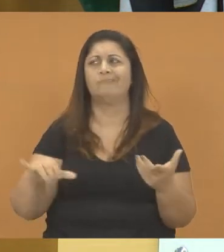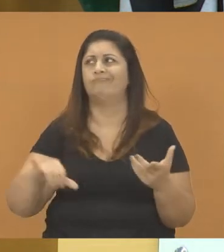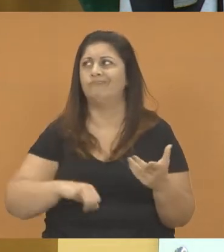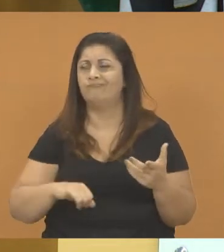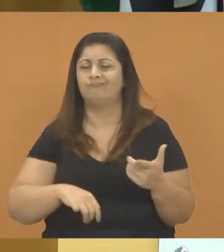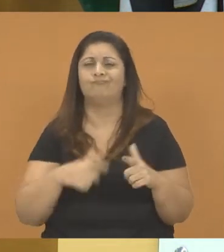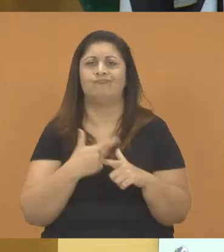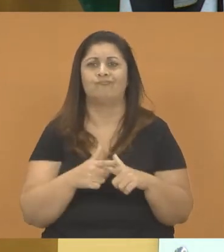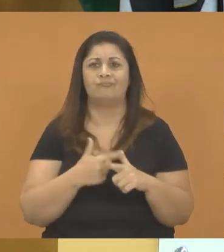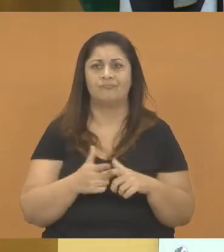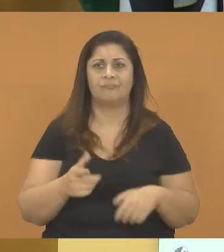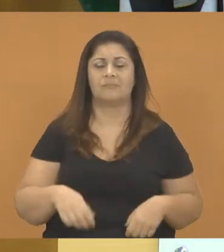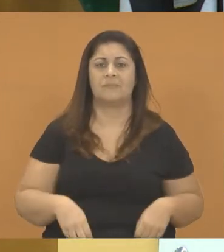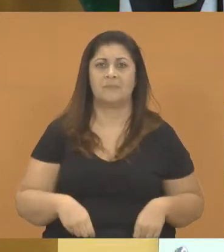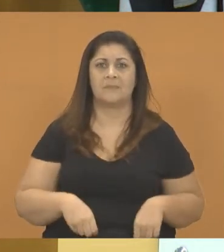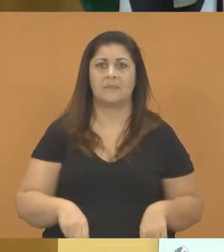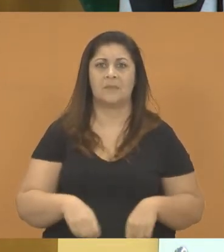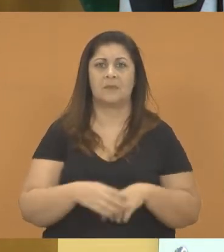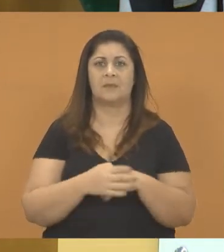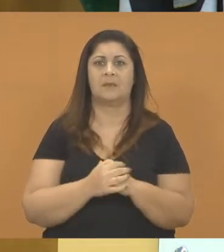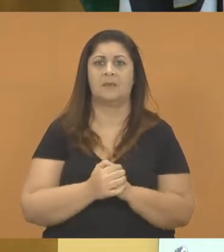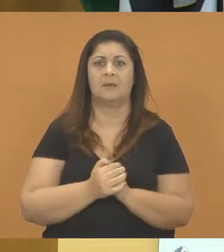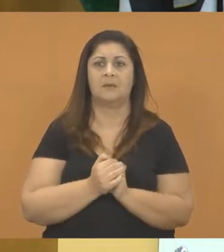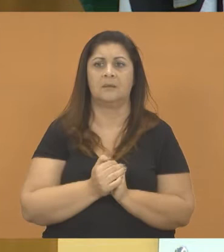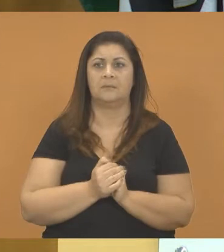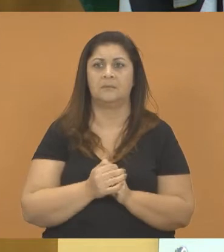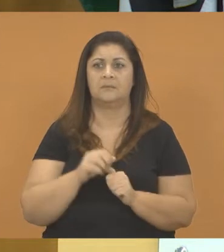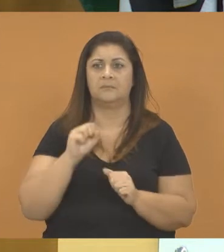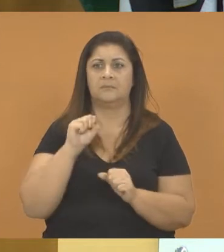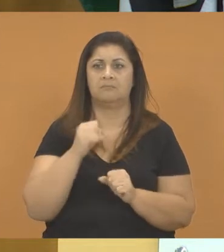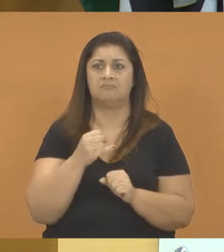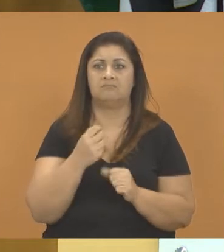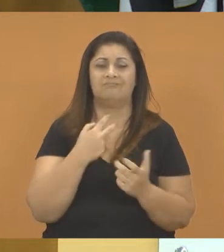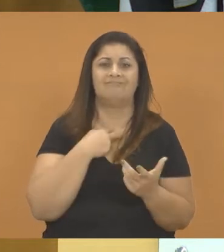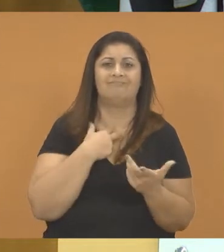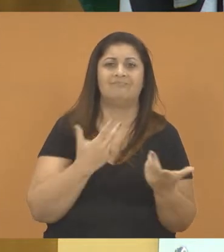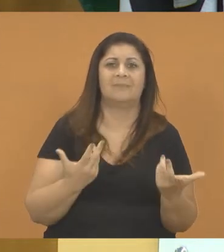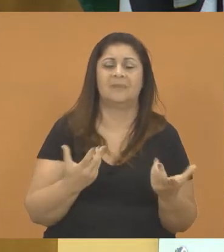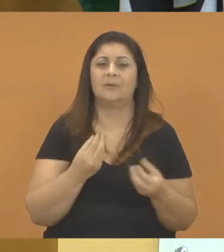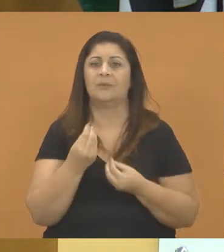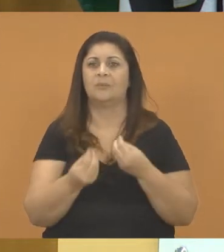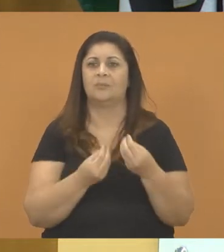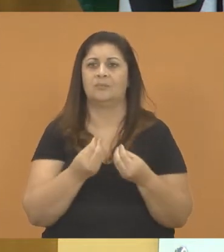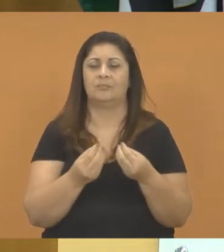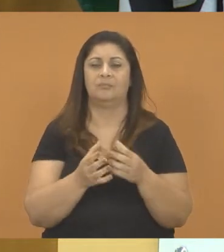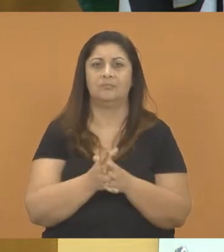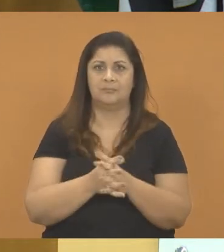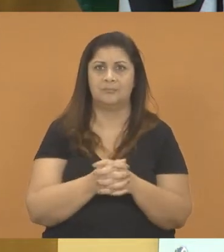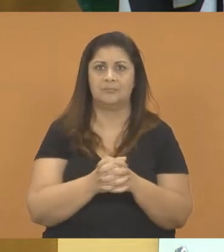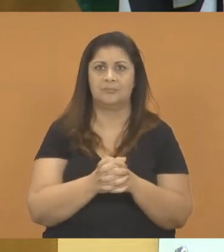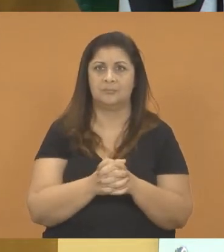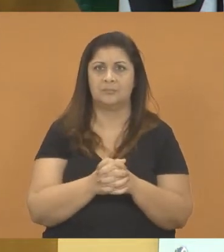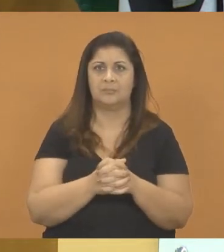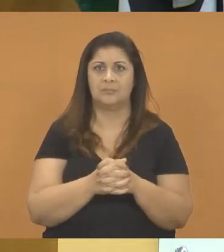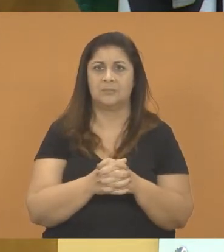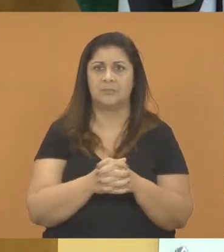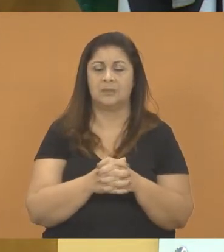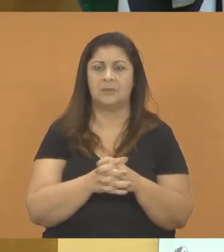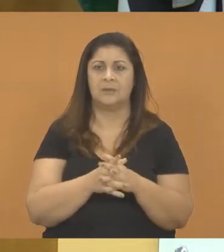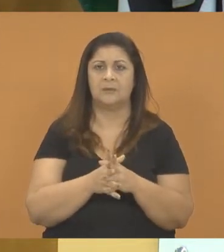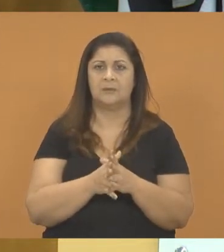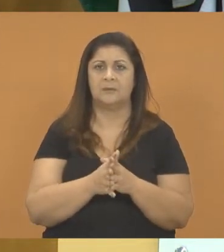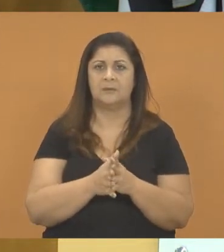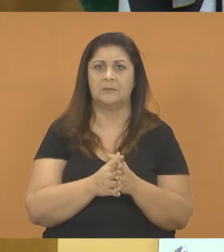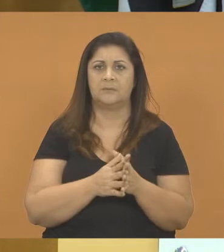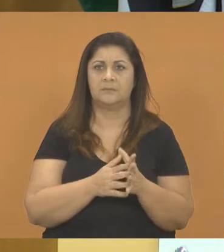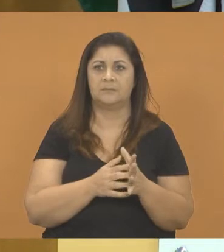filantropia essa emenda não pudesse direta para a santa casa ela virá como forma de custeio provavelmente assim será